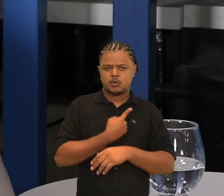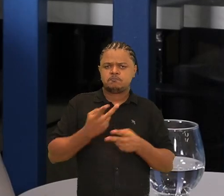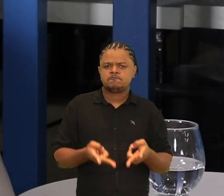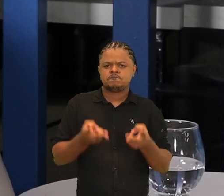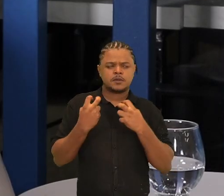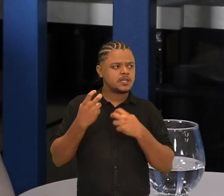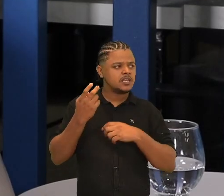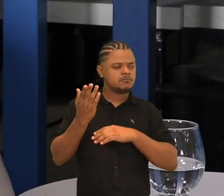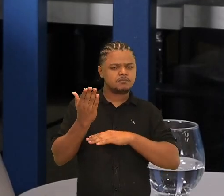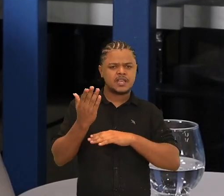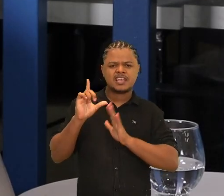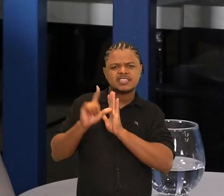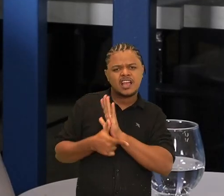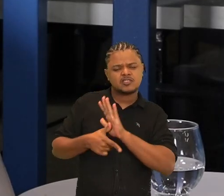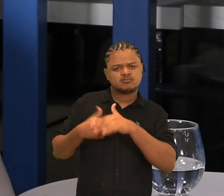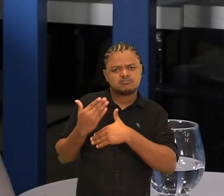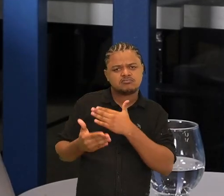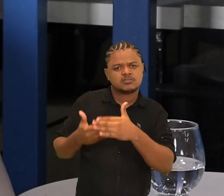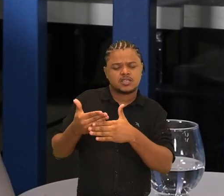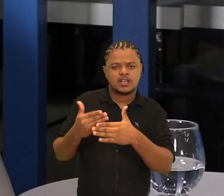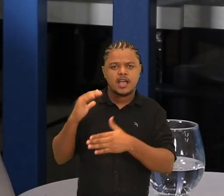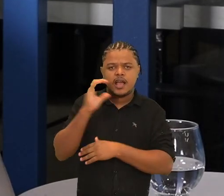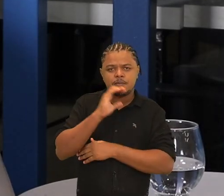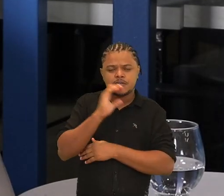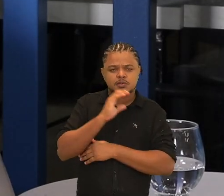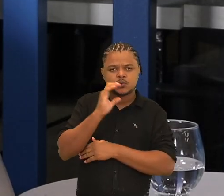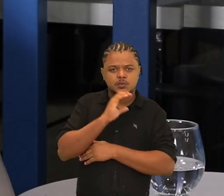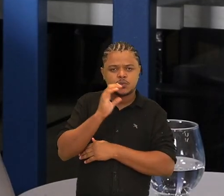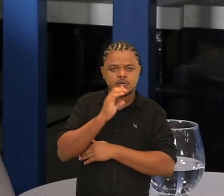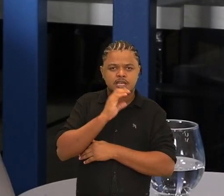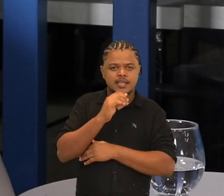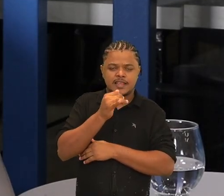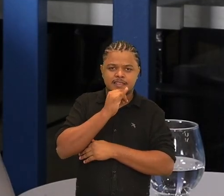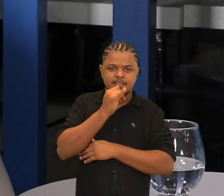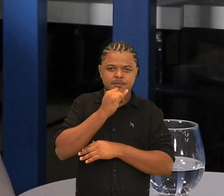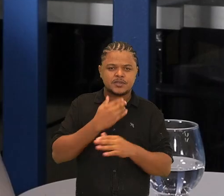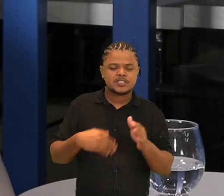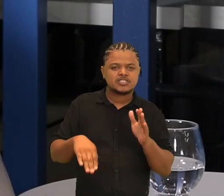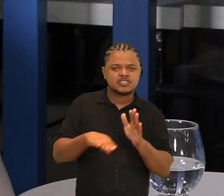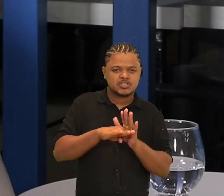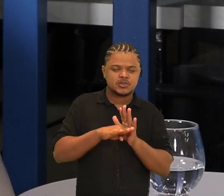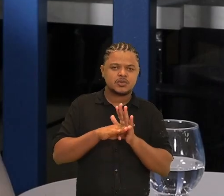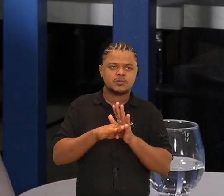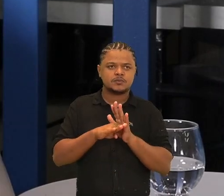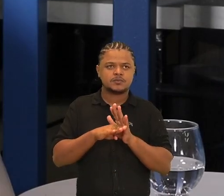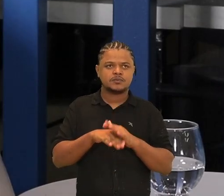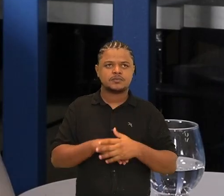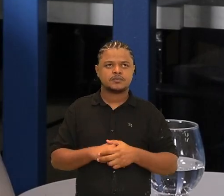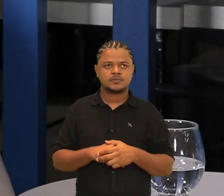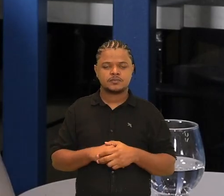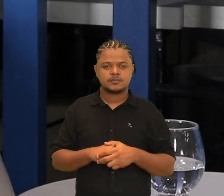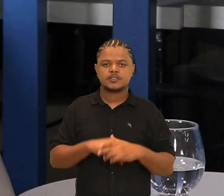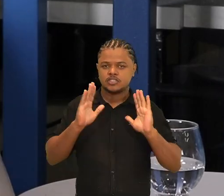no desenvolvimento dele, né? Logo quando, por exemplo, chegou a época dele andar, ele não andou, ele